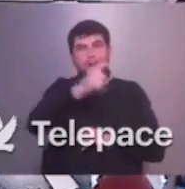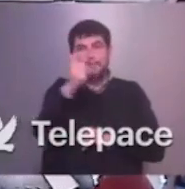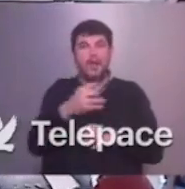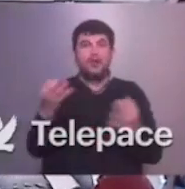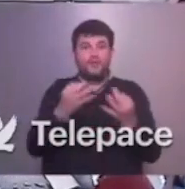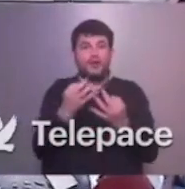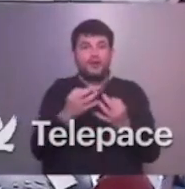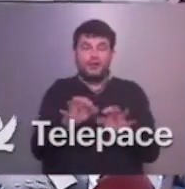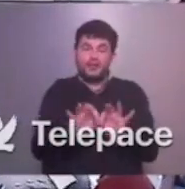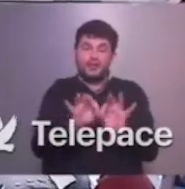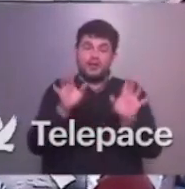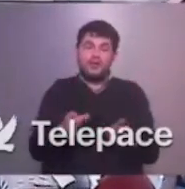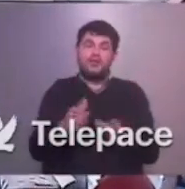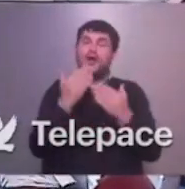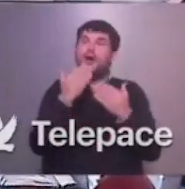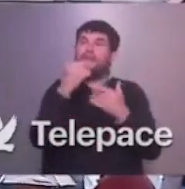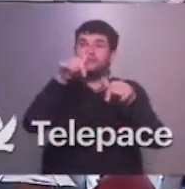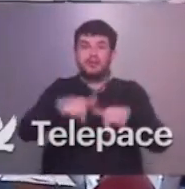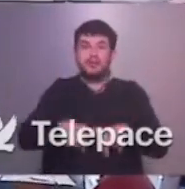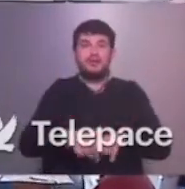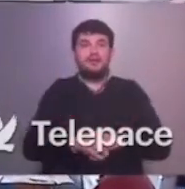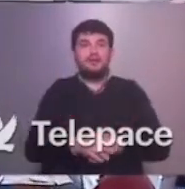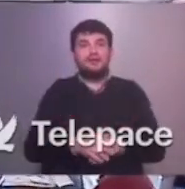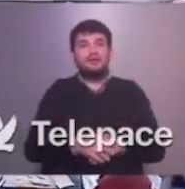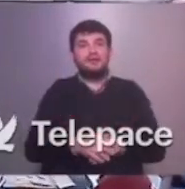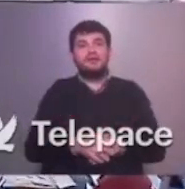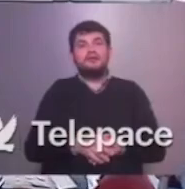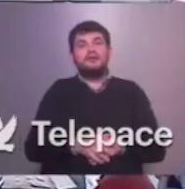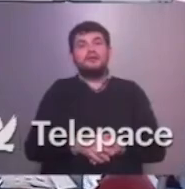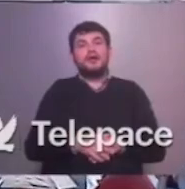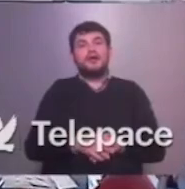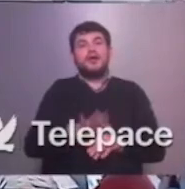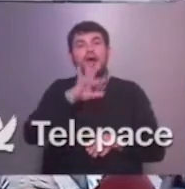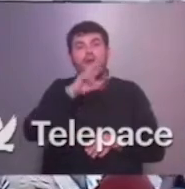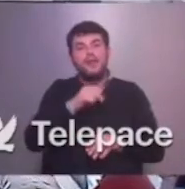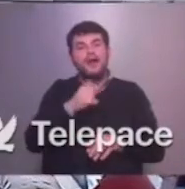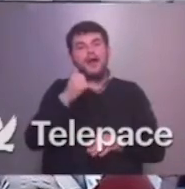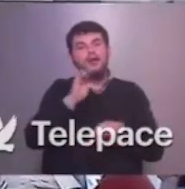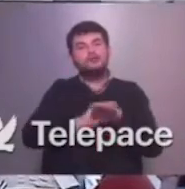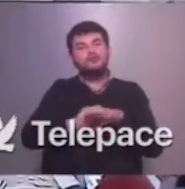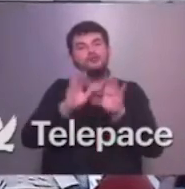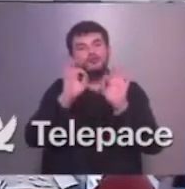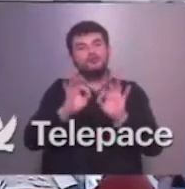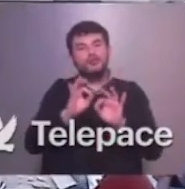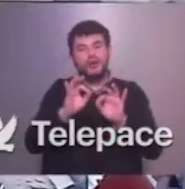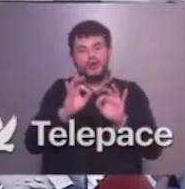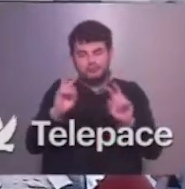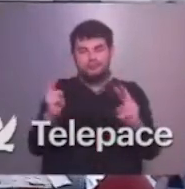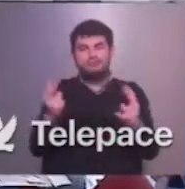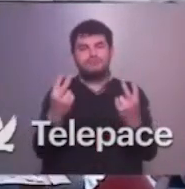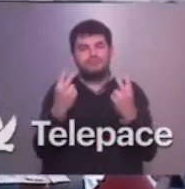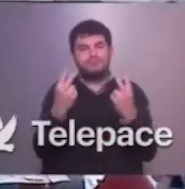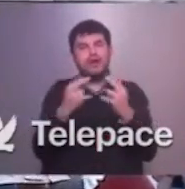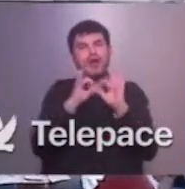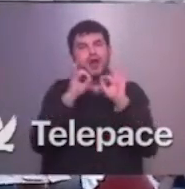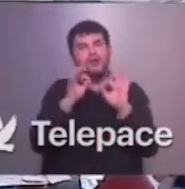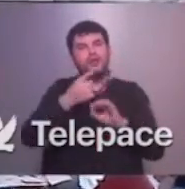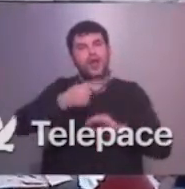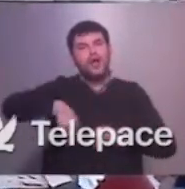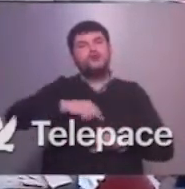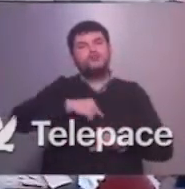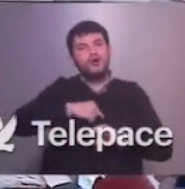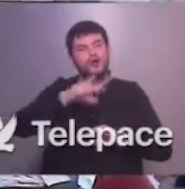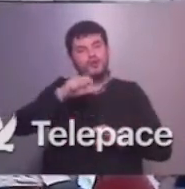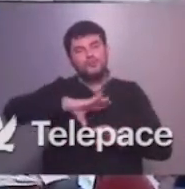Paz e como tal aqui invocamos. Qual mãe extremosa, ela atender-nos-á para cuidar de